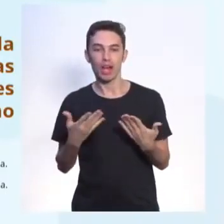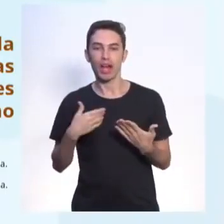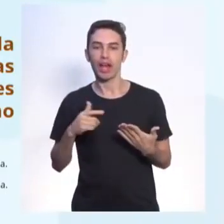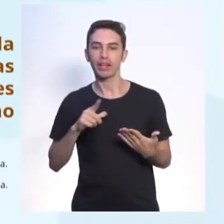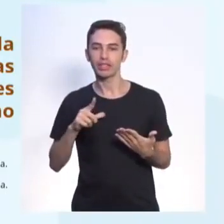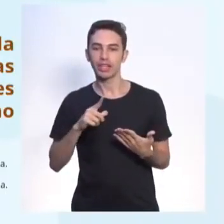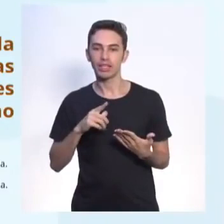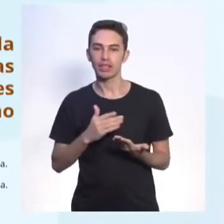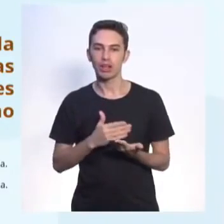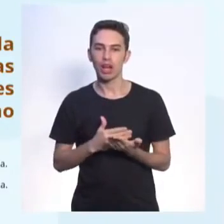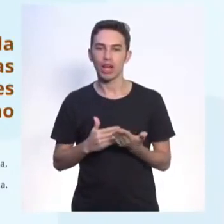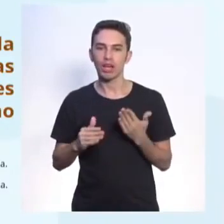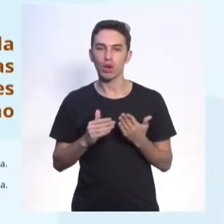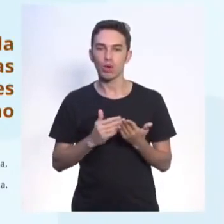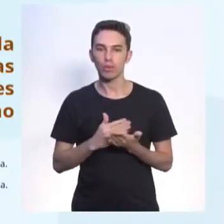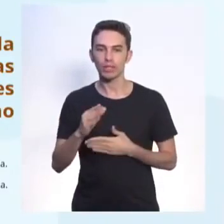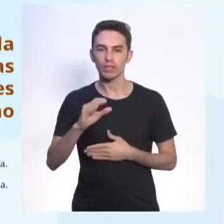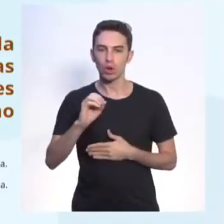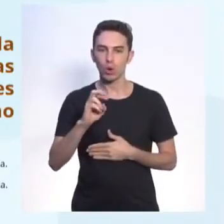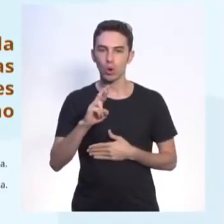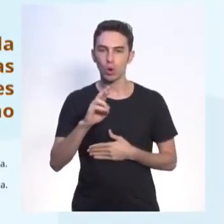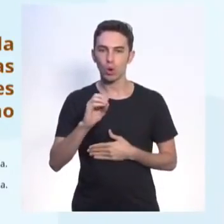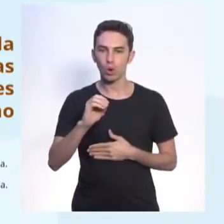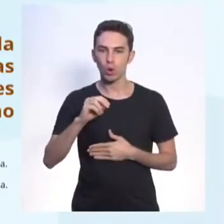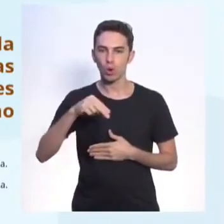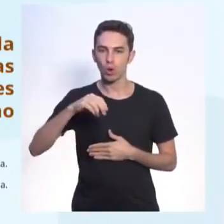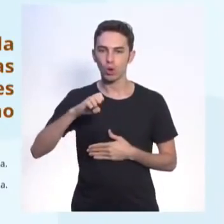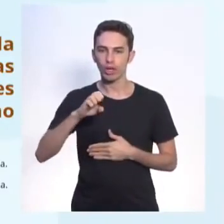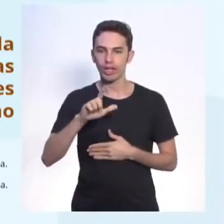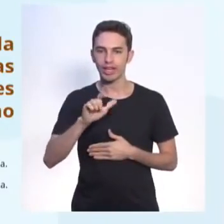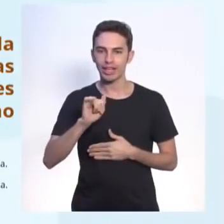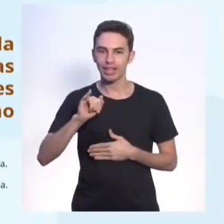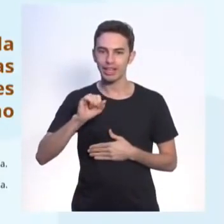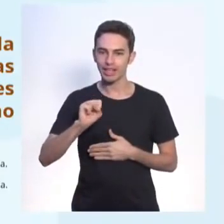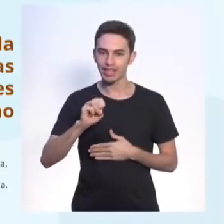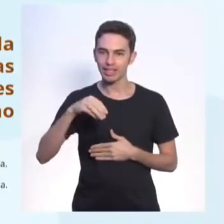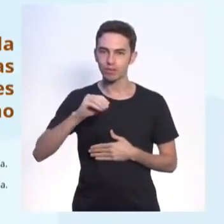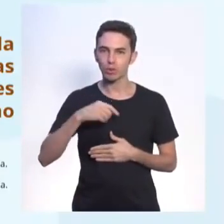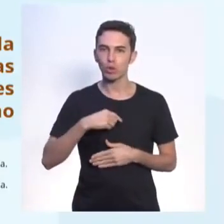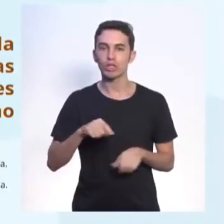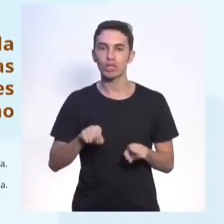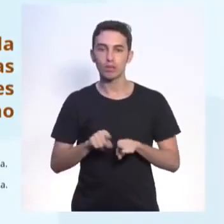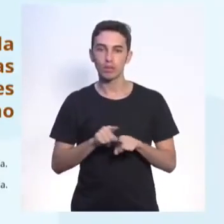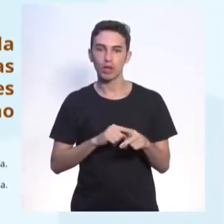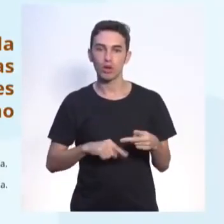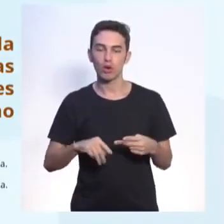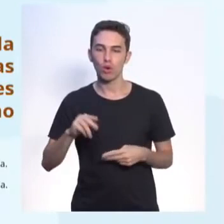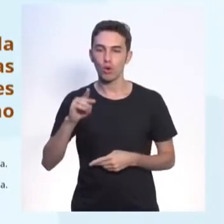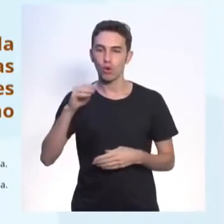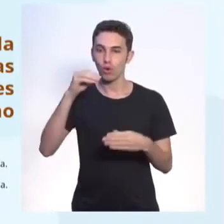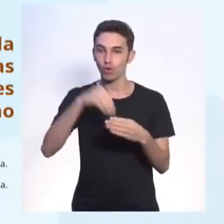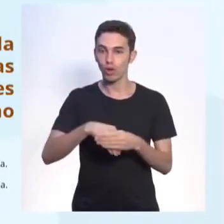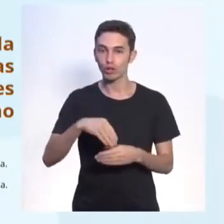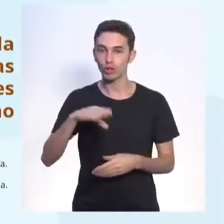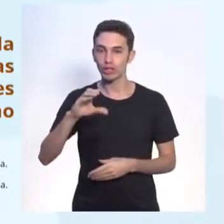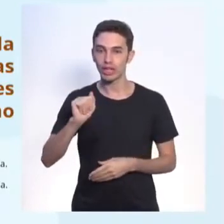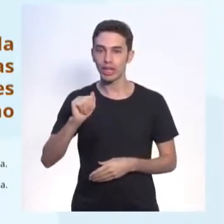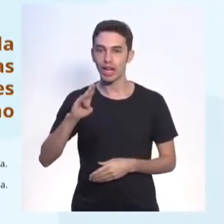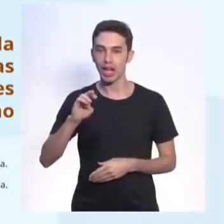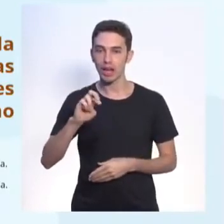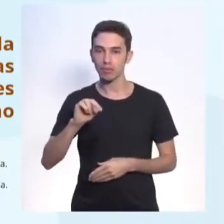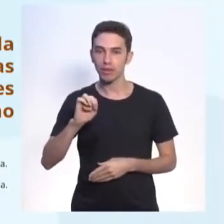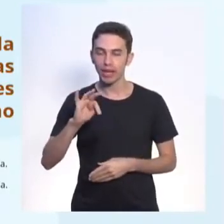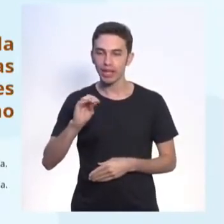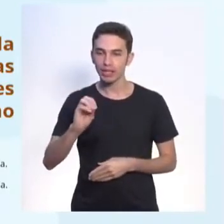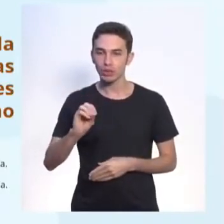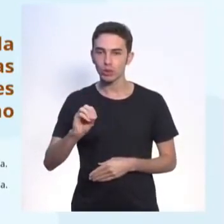o coronelismo, o voto de cabresto e a política dos governadores. Esses